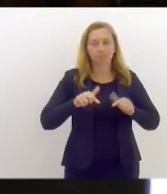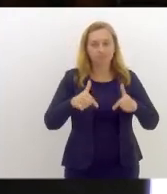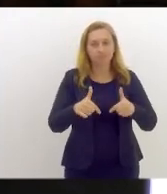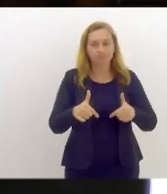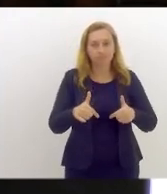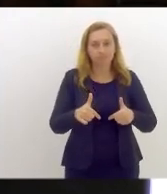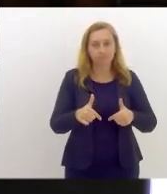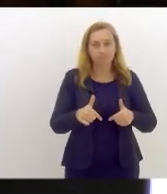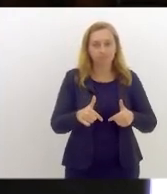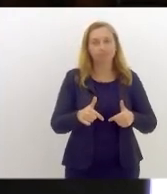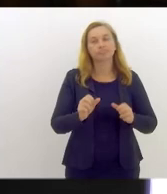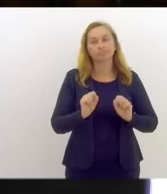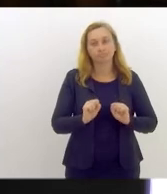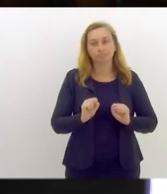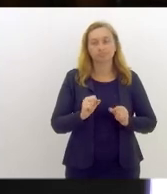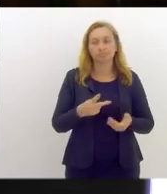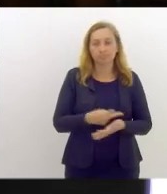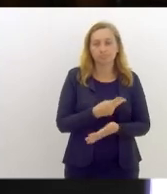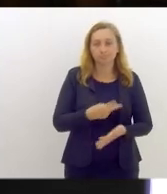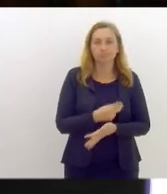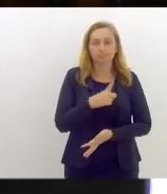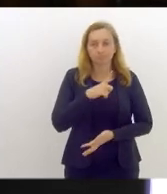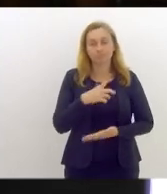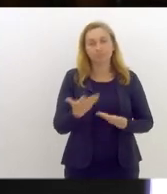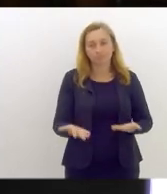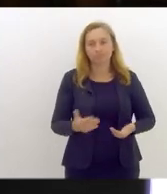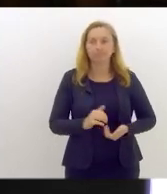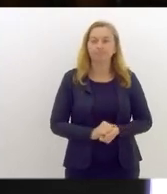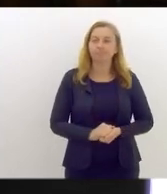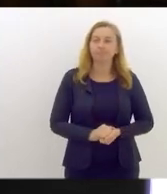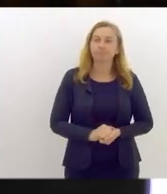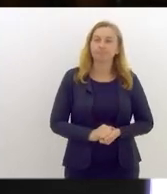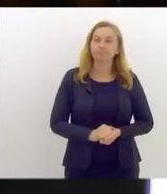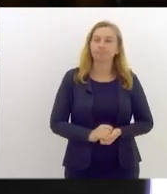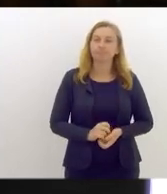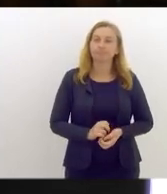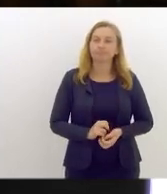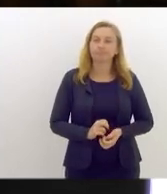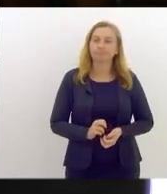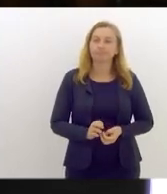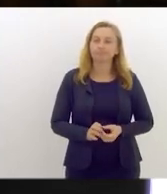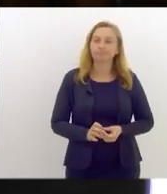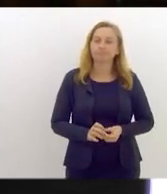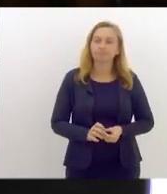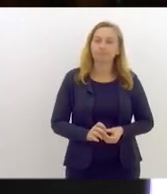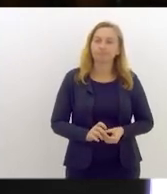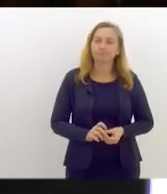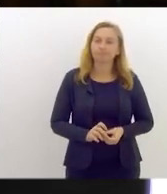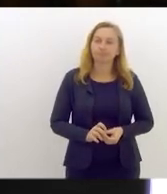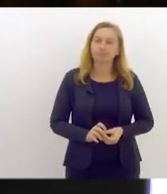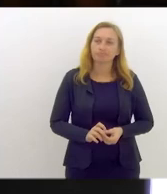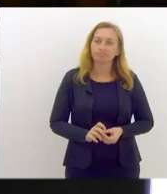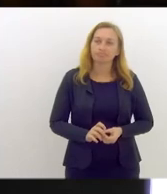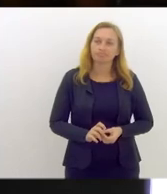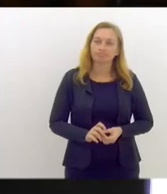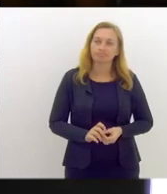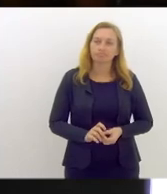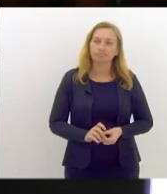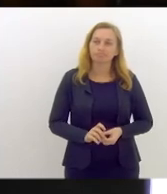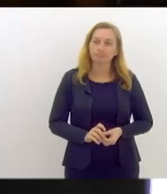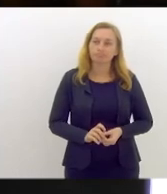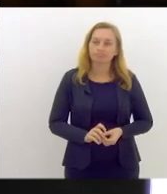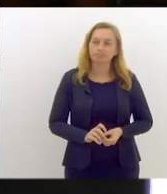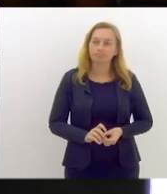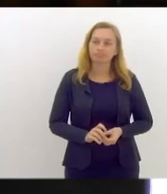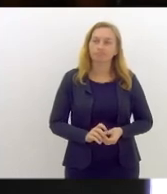dessa forma talvez ele Cometa injustiças né E aí a gente Entra naquele naquele umbricamento né